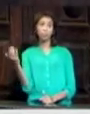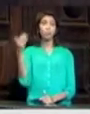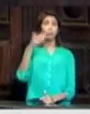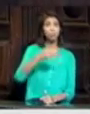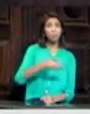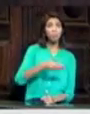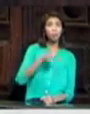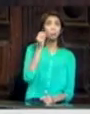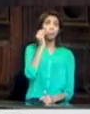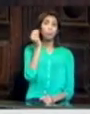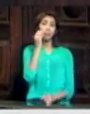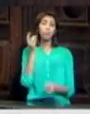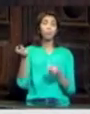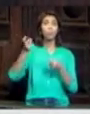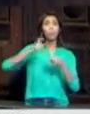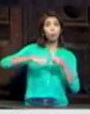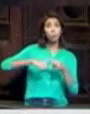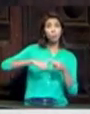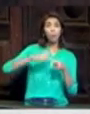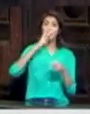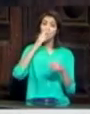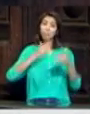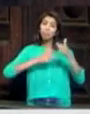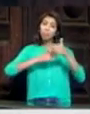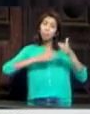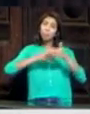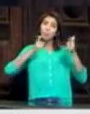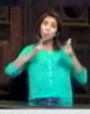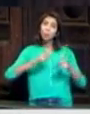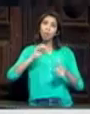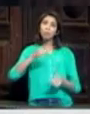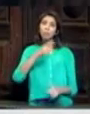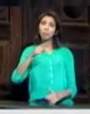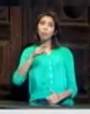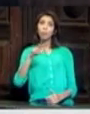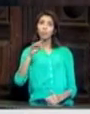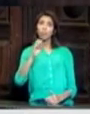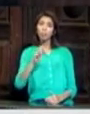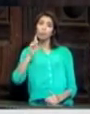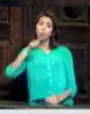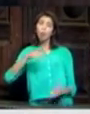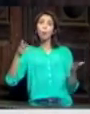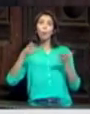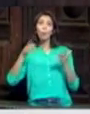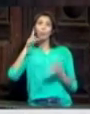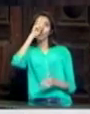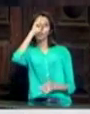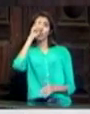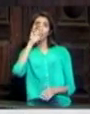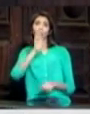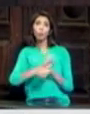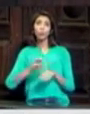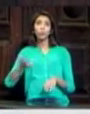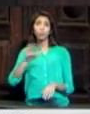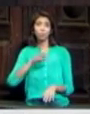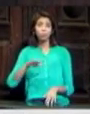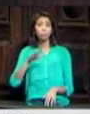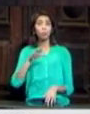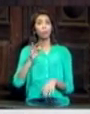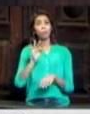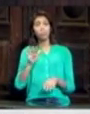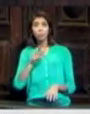para retornar ao limite de São Vicente, que é onde está o hospital estadual, o hospital regional.